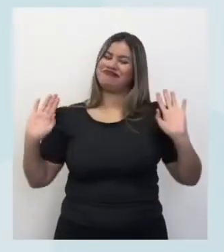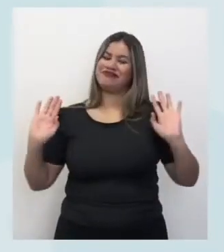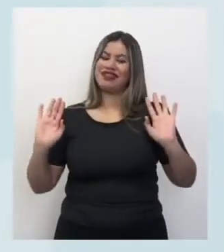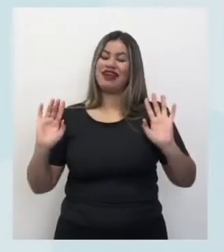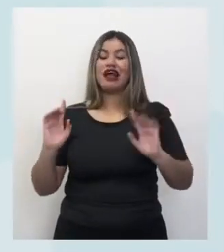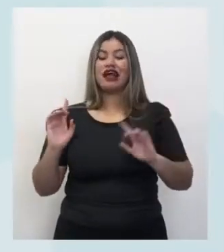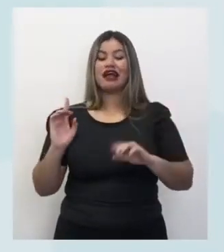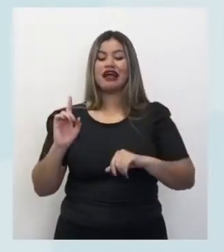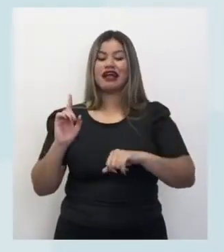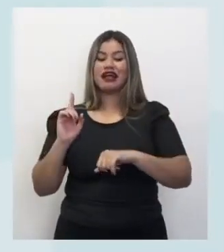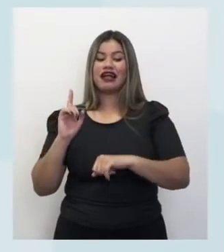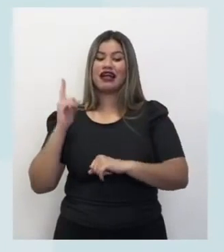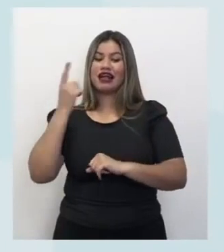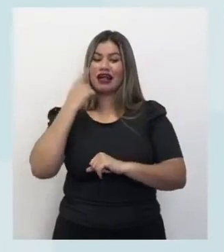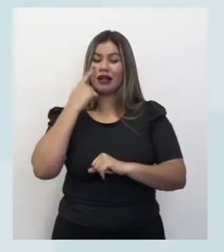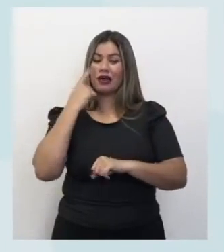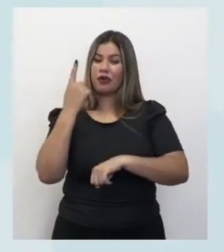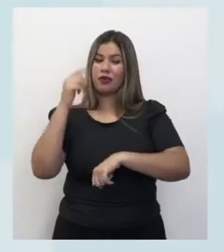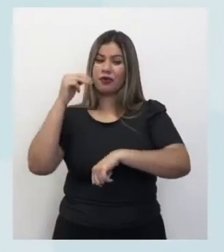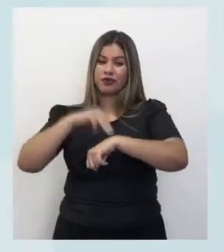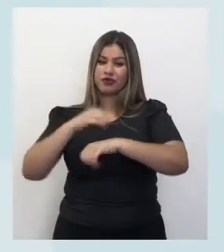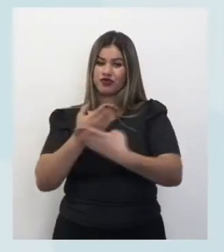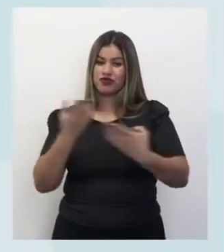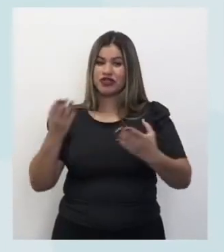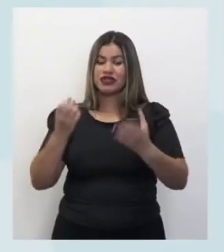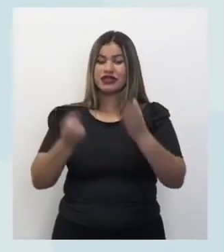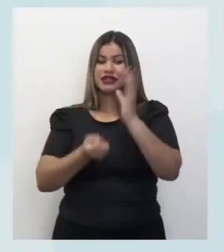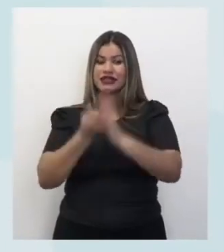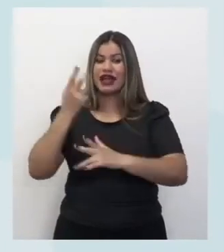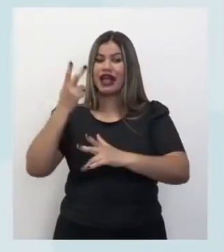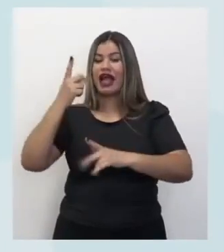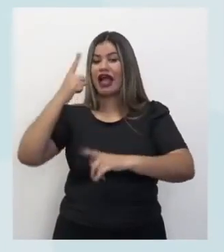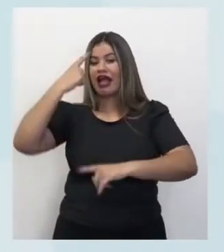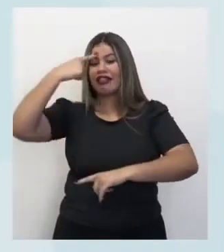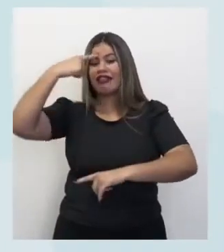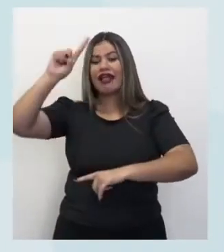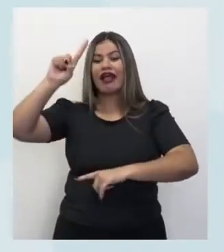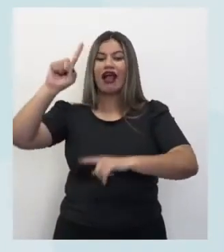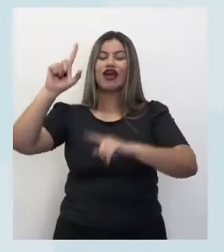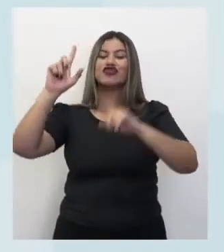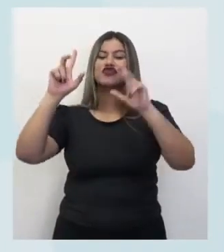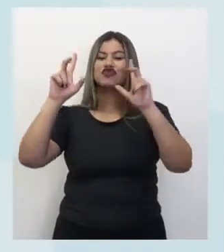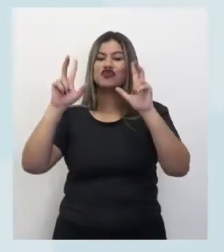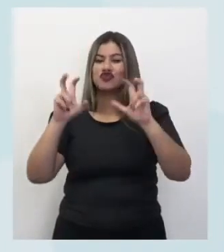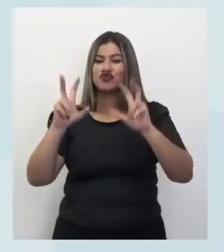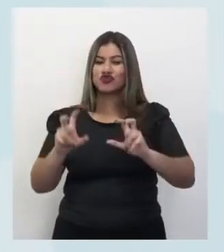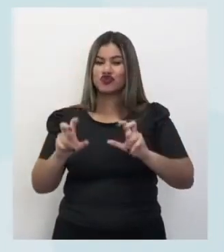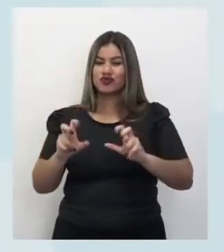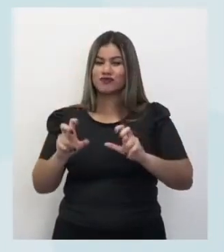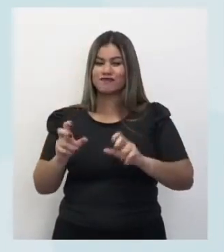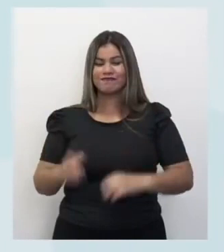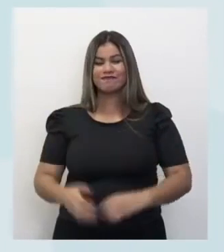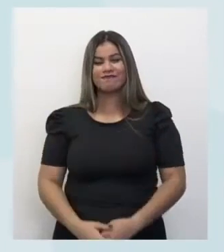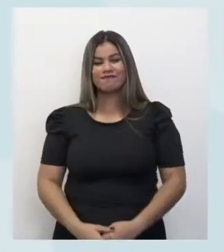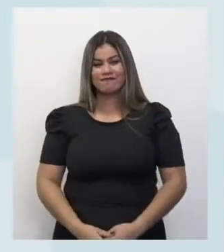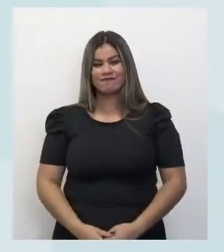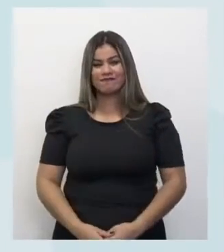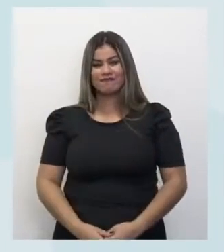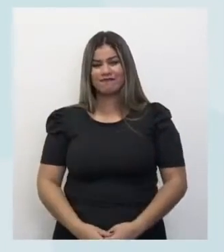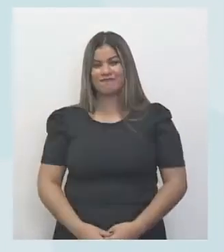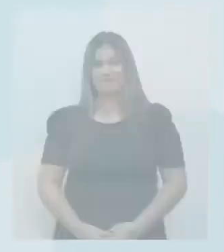vamos lá, ó. Vou deixar aí um minutinho para vocês e inventem um título da notícia, manda pra gente. Vamos lá.